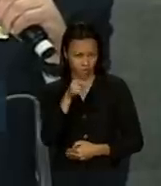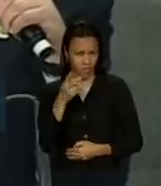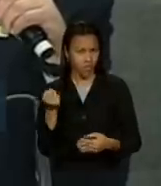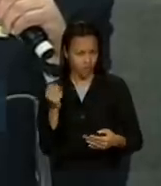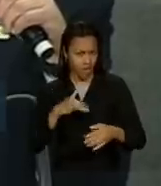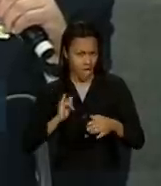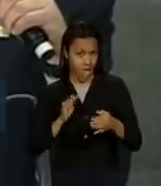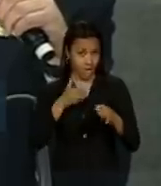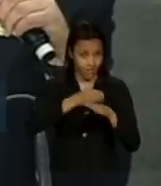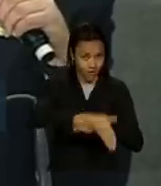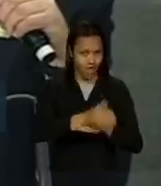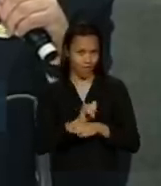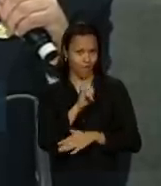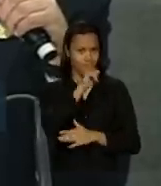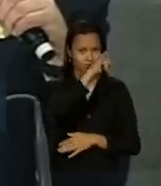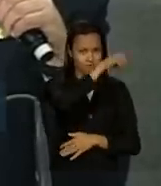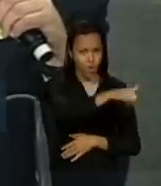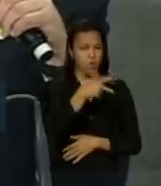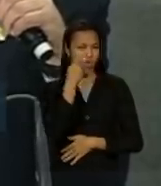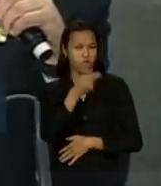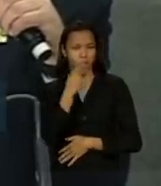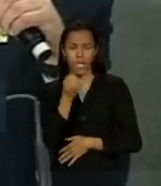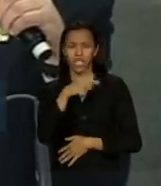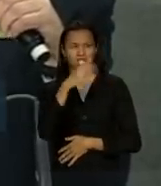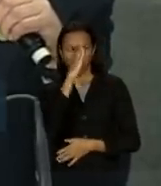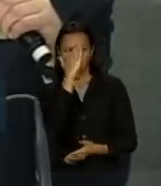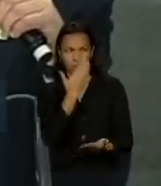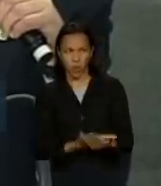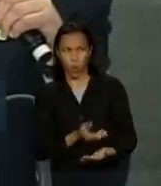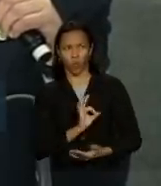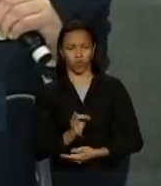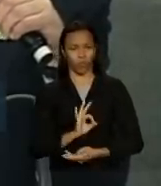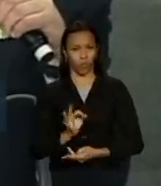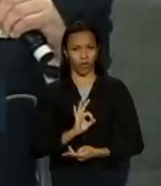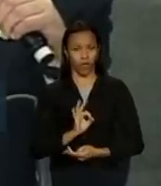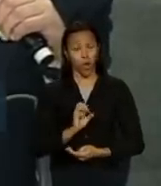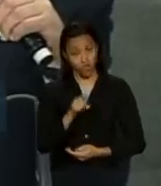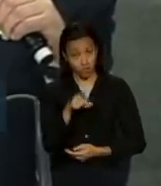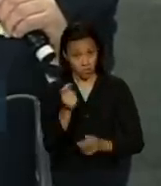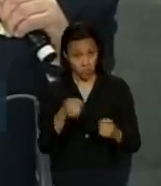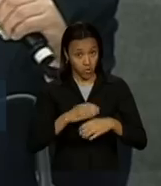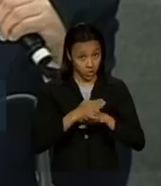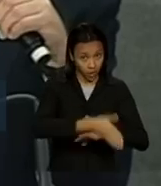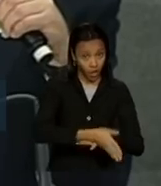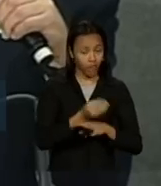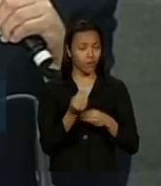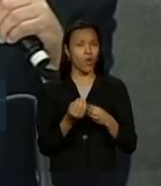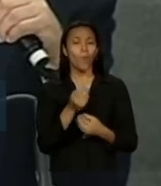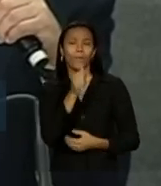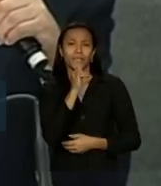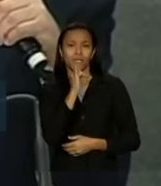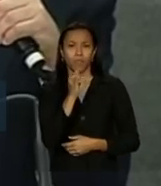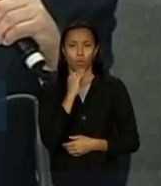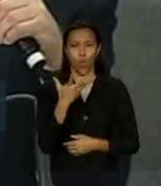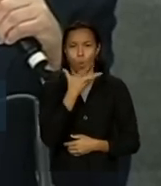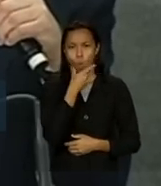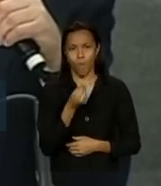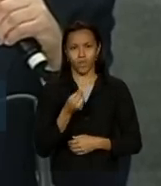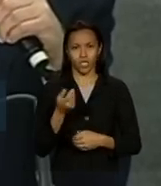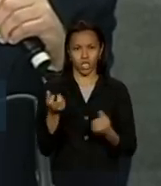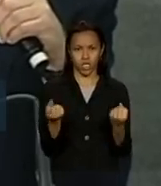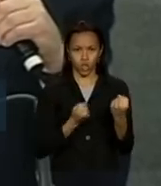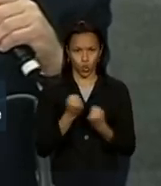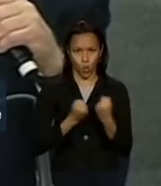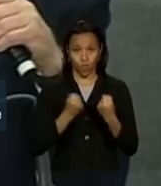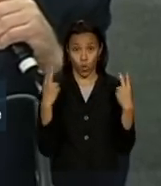não tenm confiança que existe um D Triple Check não sei se já viu alguém o comandante do avião tá tá tá